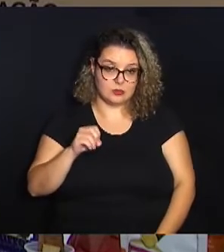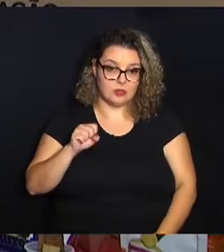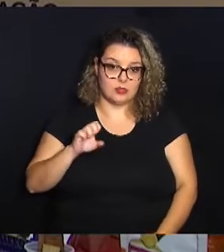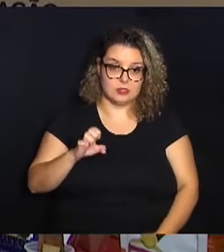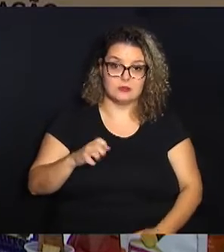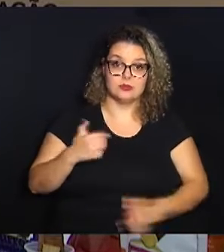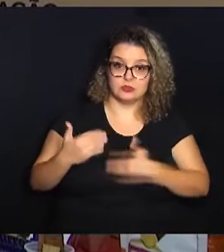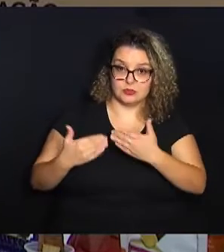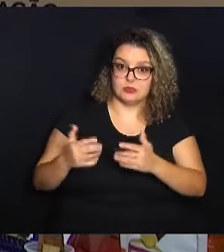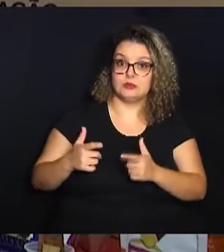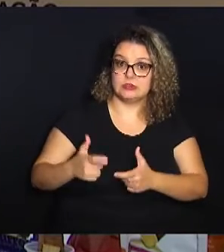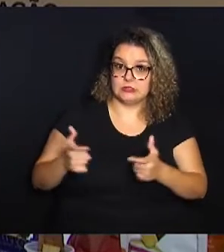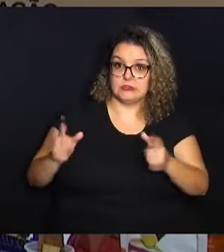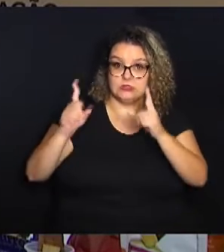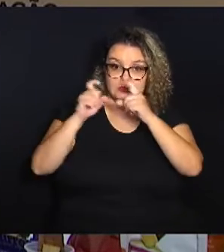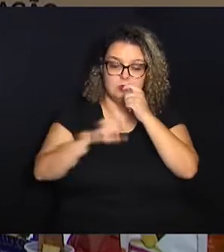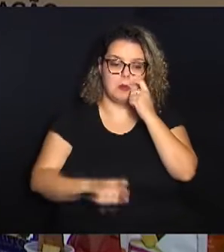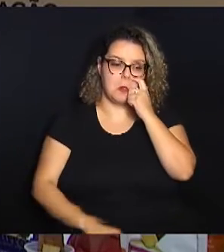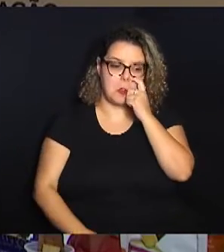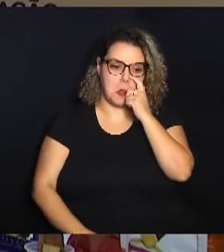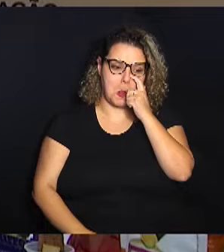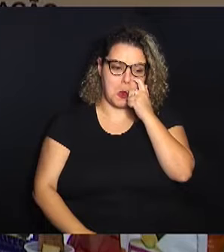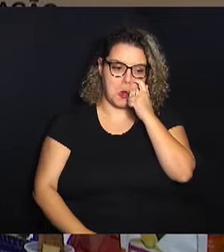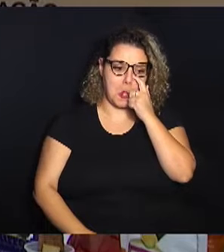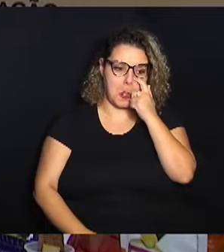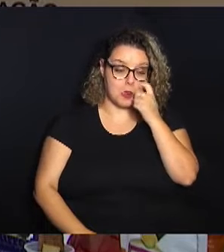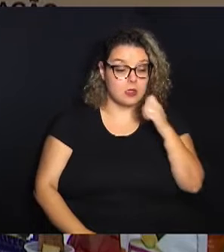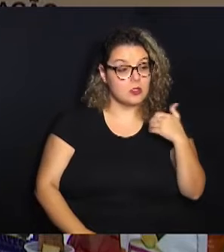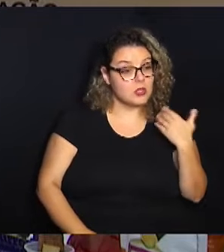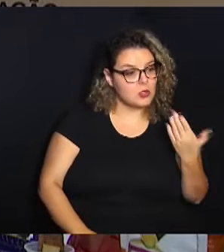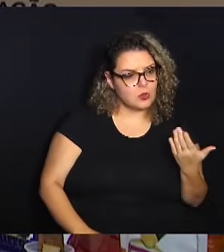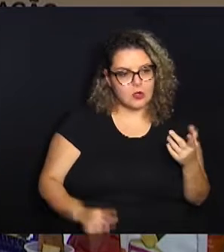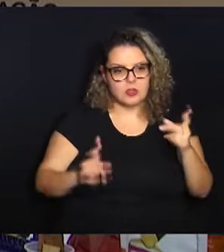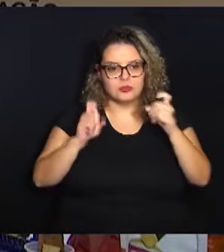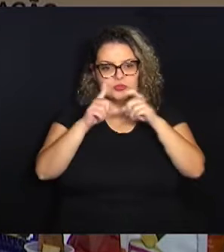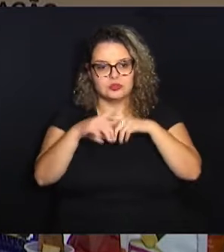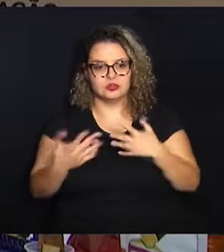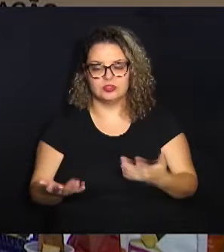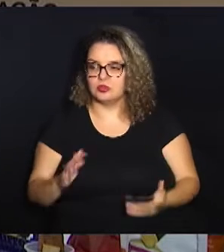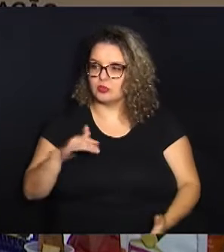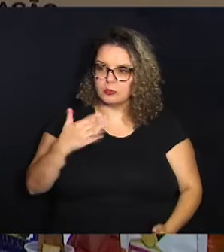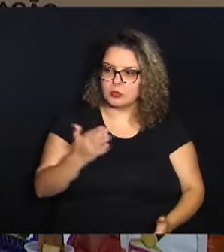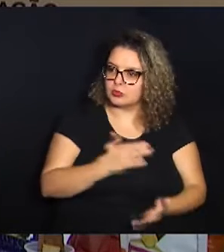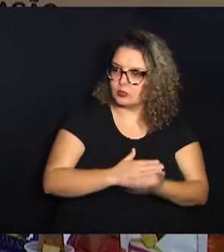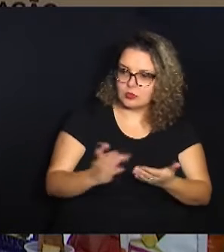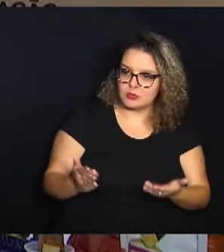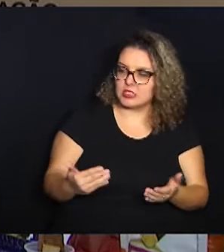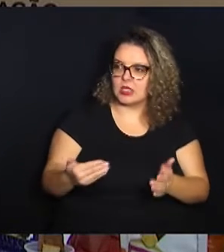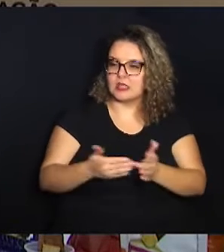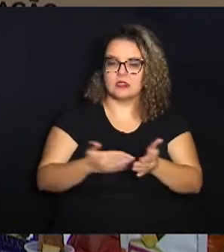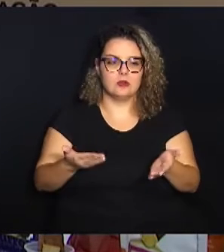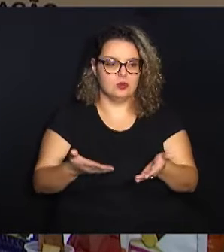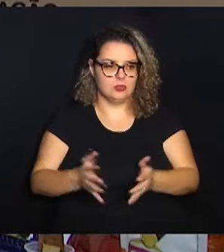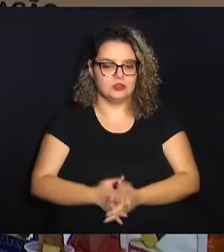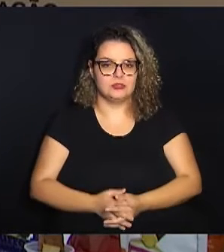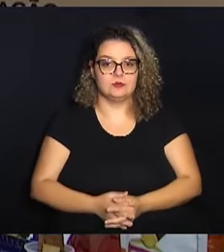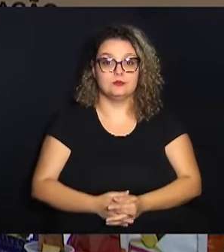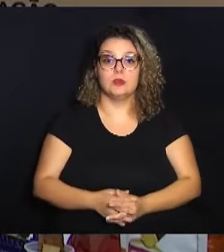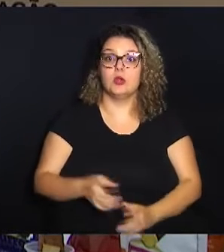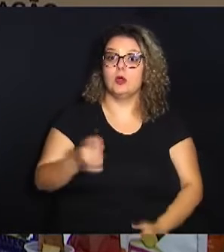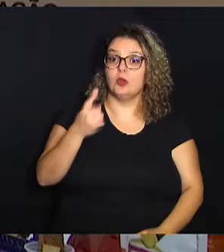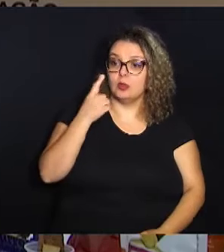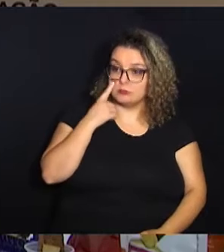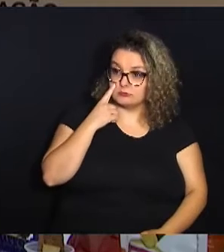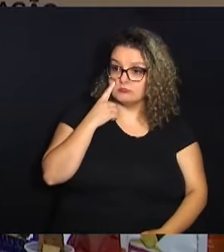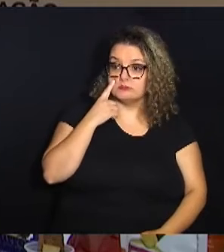bem grande, bem difícil. Sim, e quais foram os desafios desde que vocês iniciaram até hoje? Olha, vou te falar